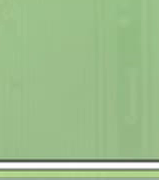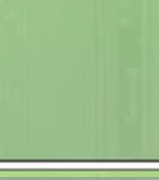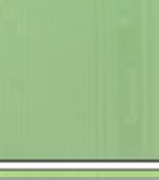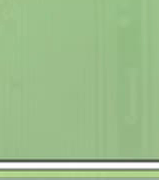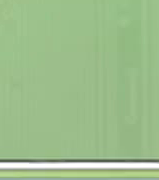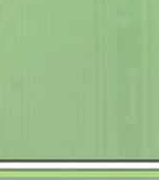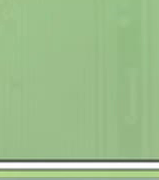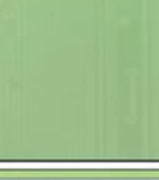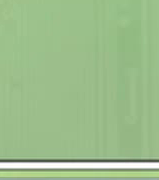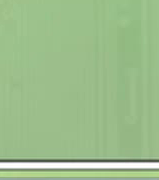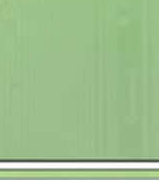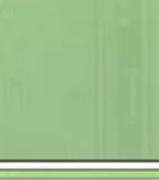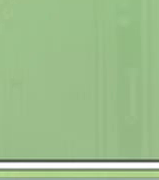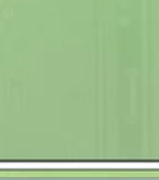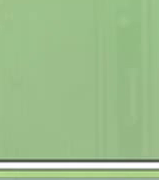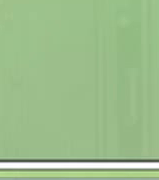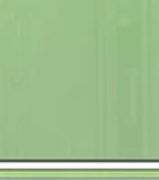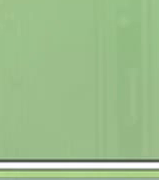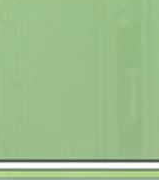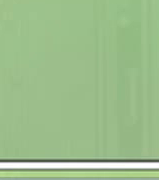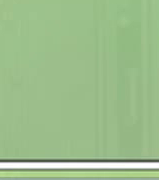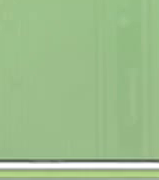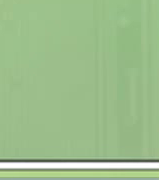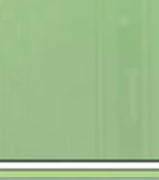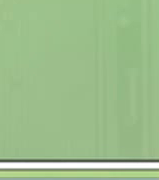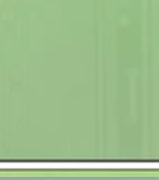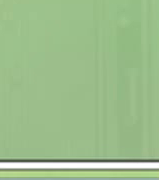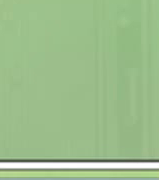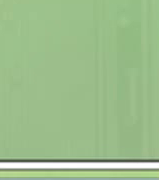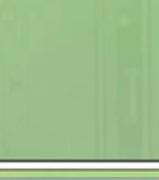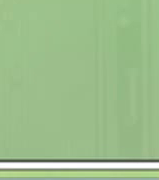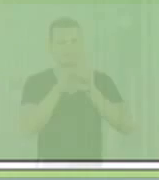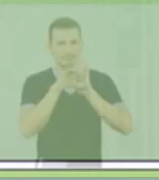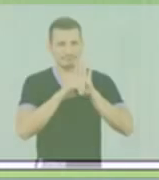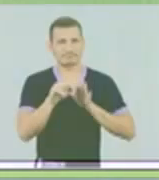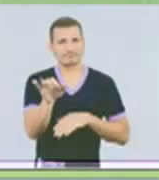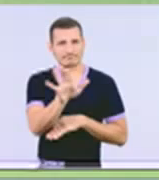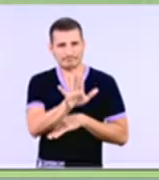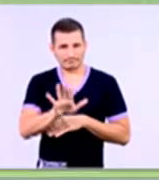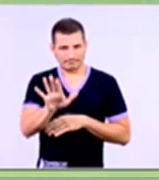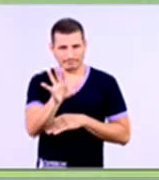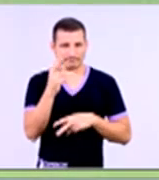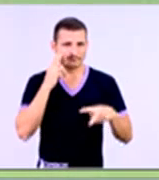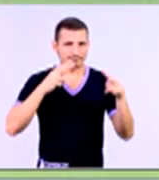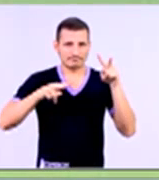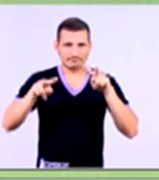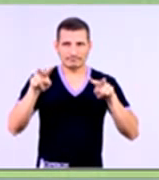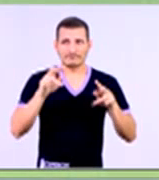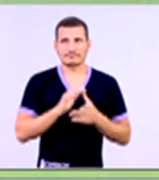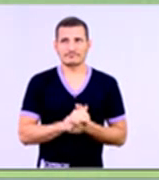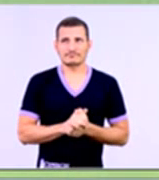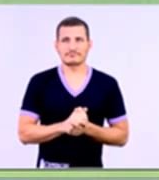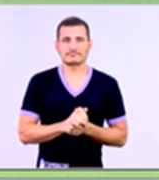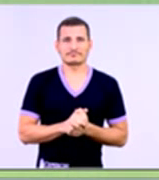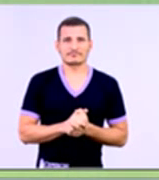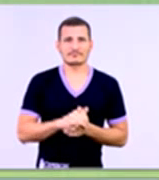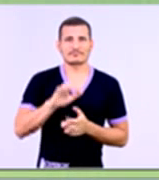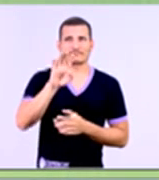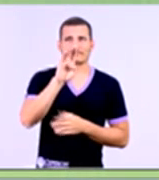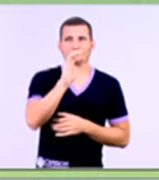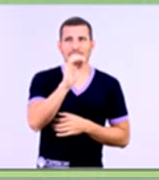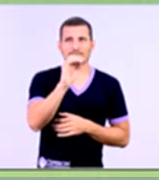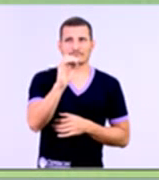área visual. Nós veremos hoje um conceito sobre interface visual, veremos um framework chamado